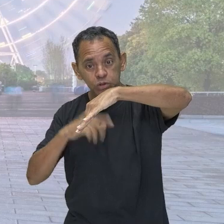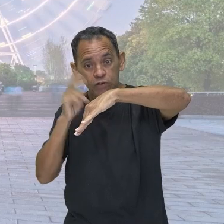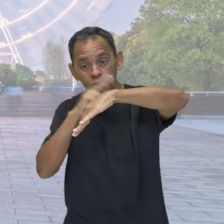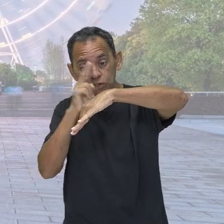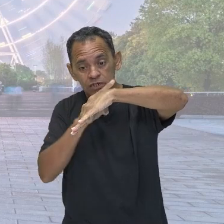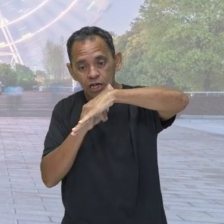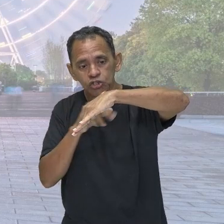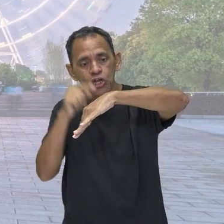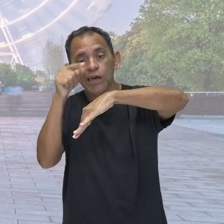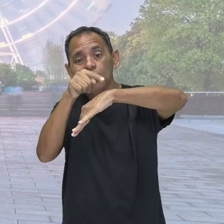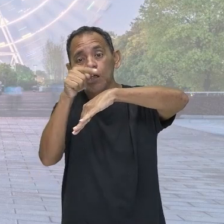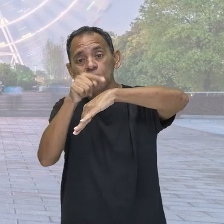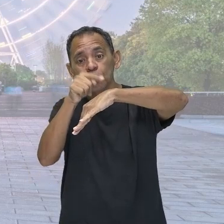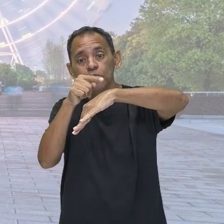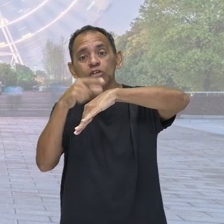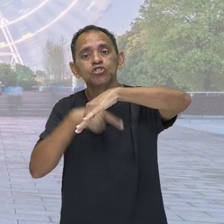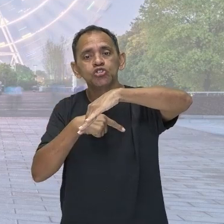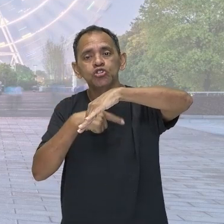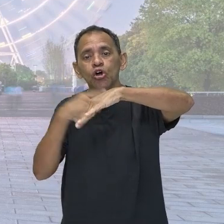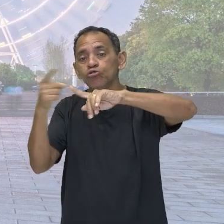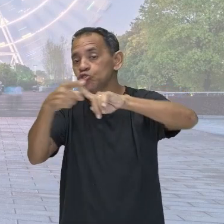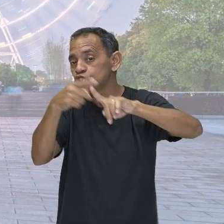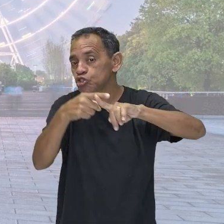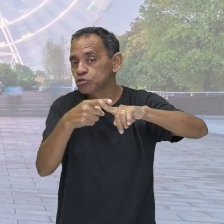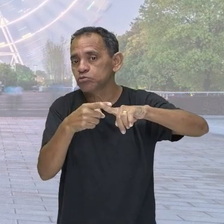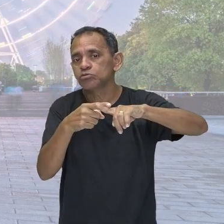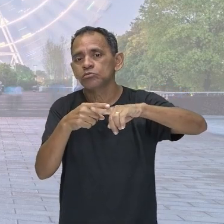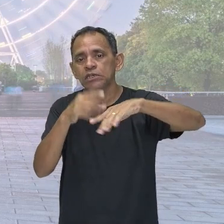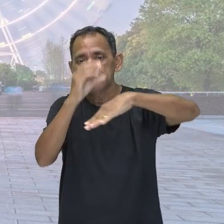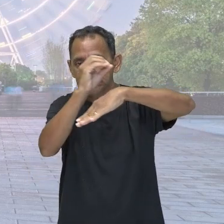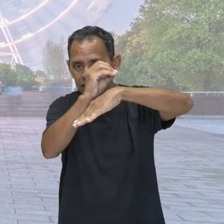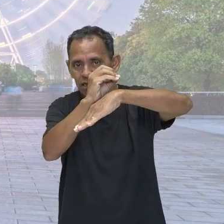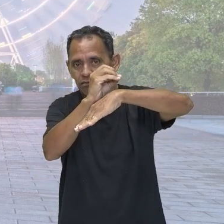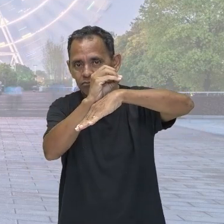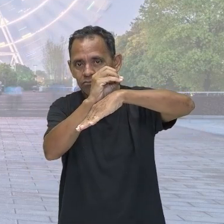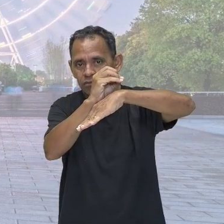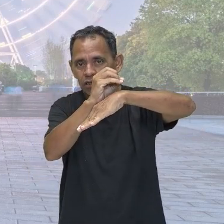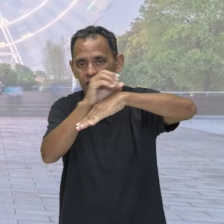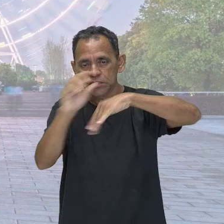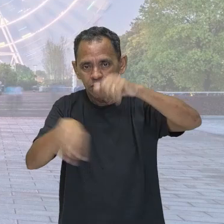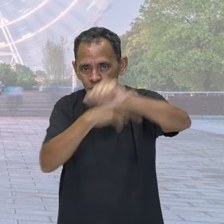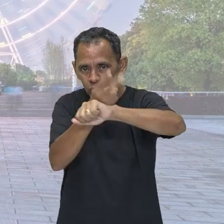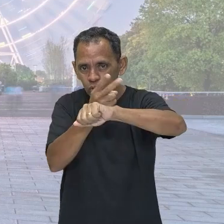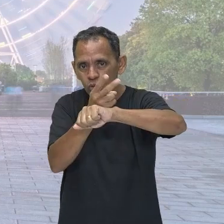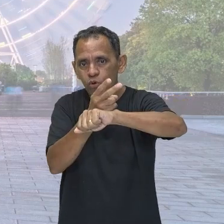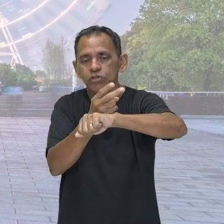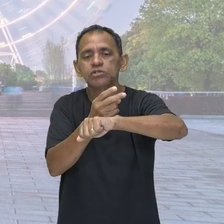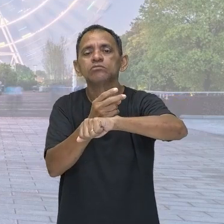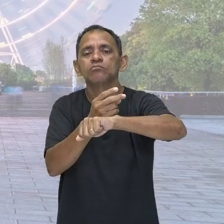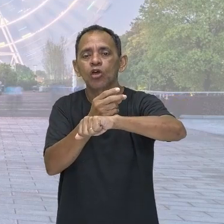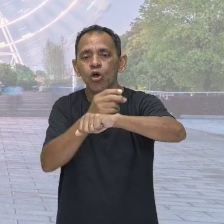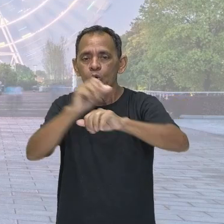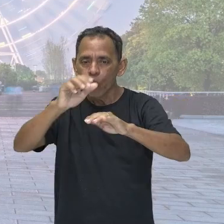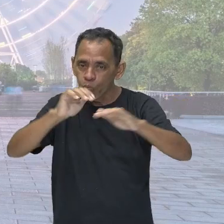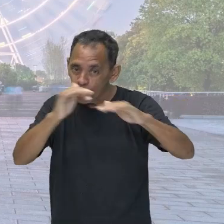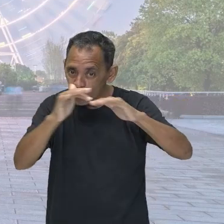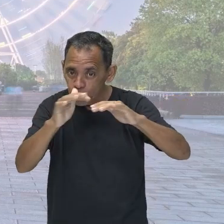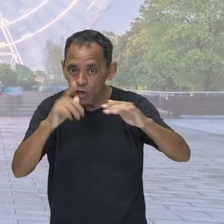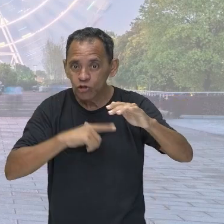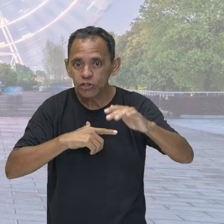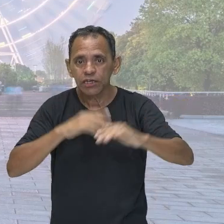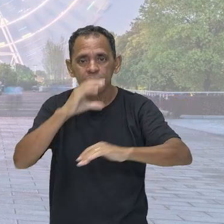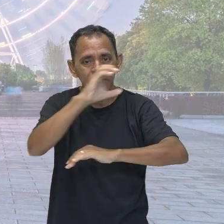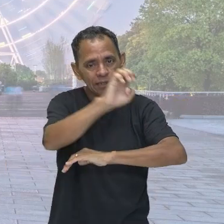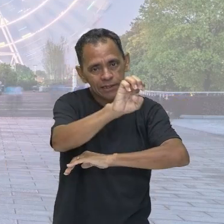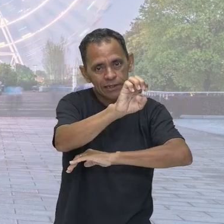potencial gravitacional lá em cima. E quando foi liberada, foi se transformando em energia cinética. E quanto mais alto ele